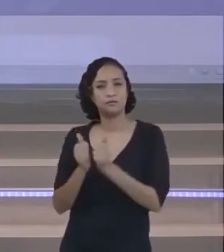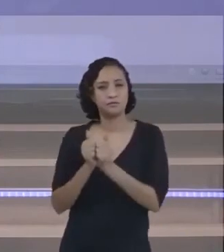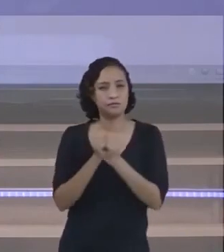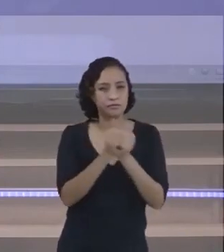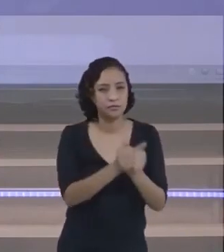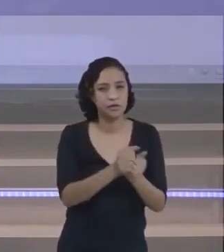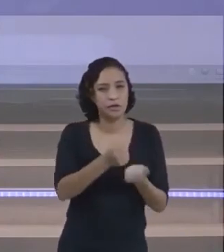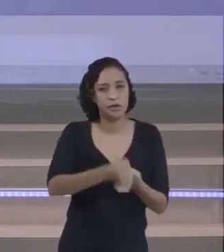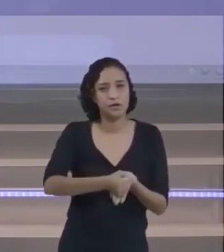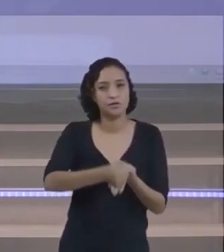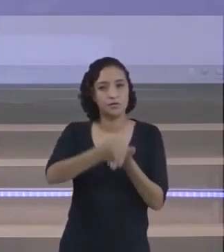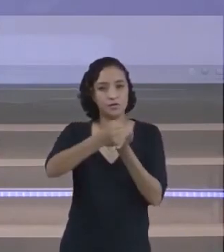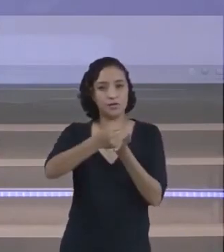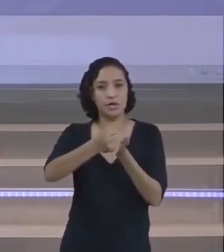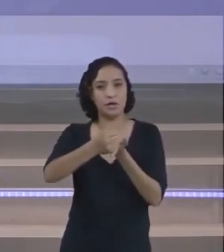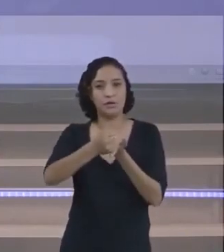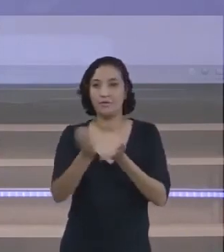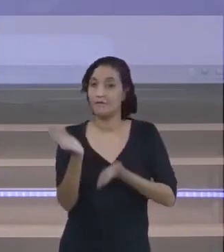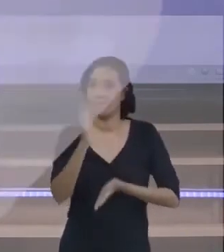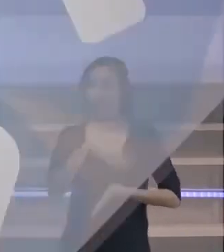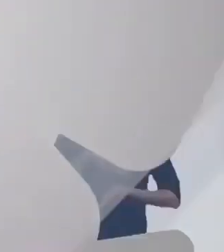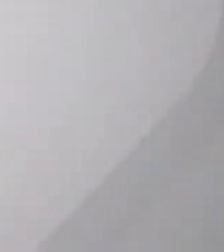lá juntos fazer o nosso